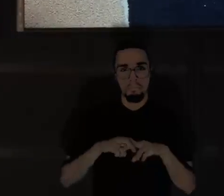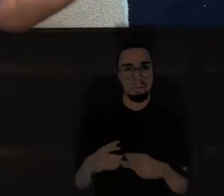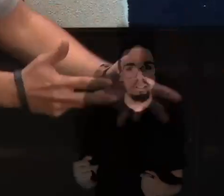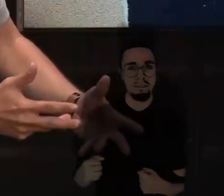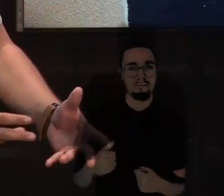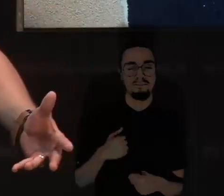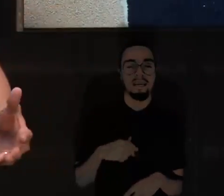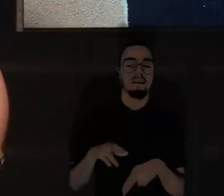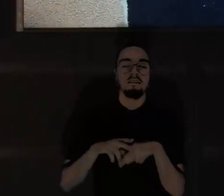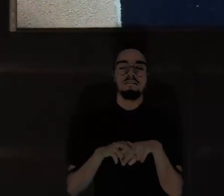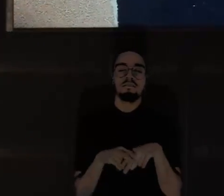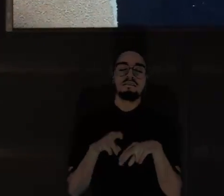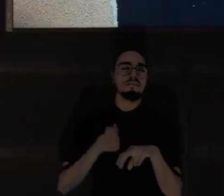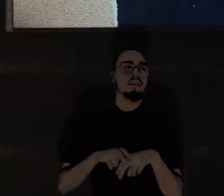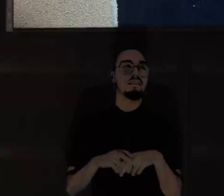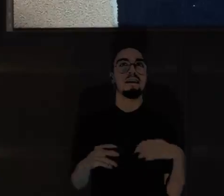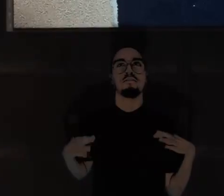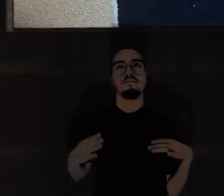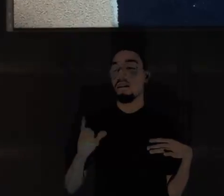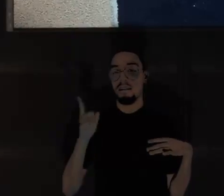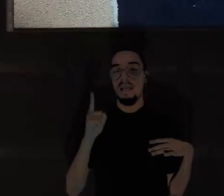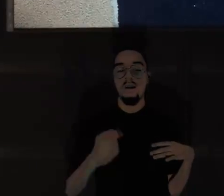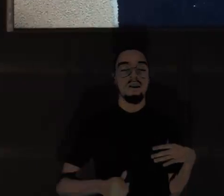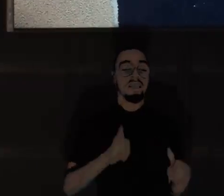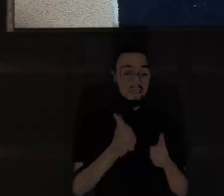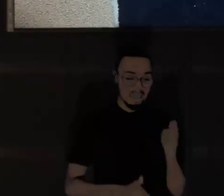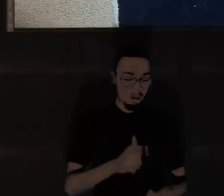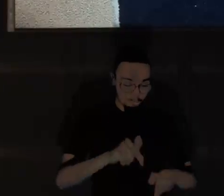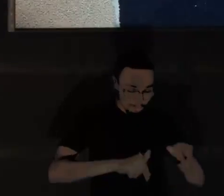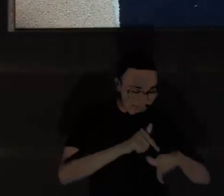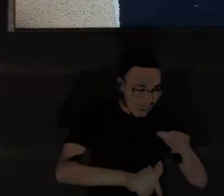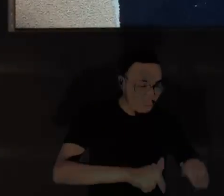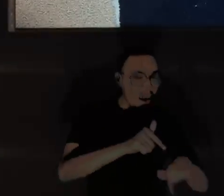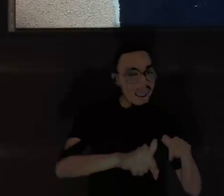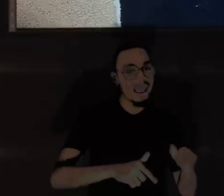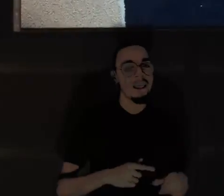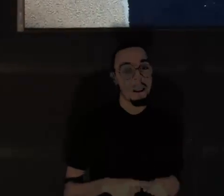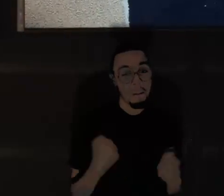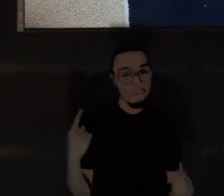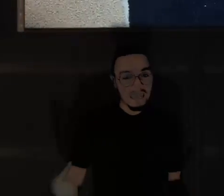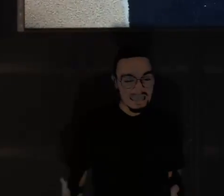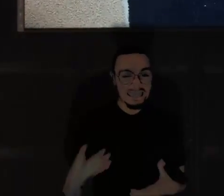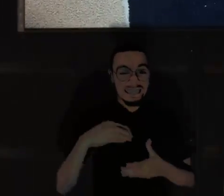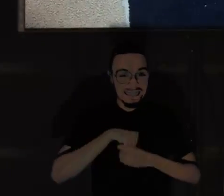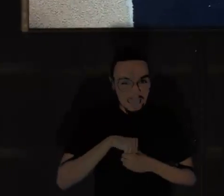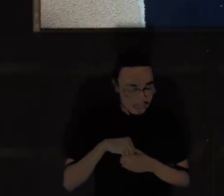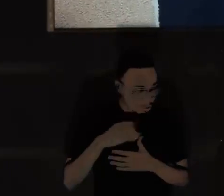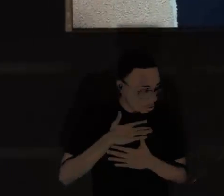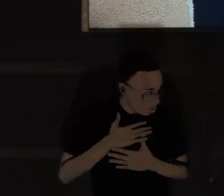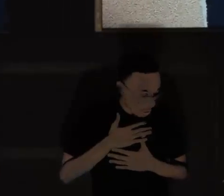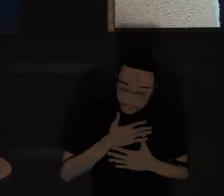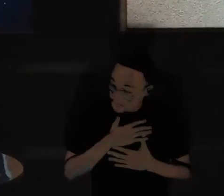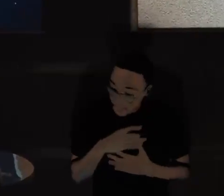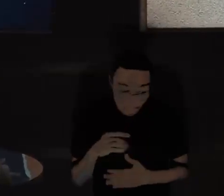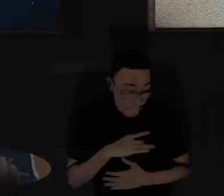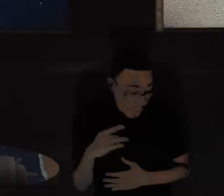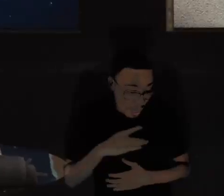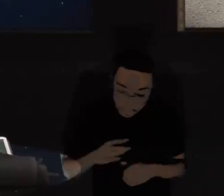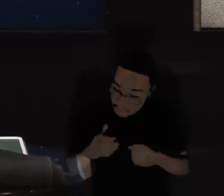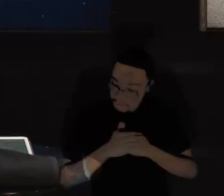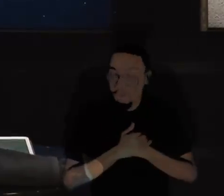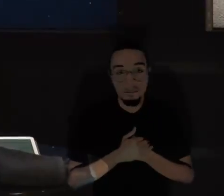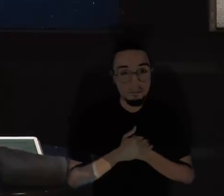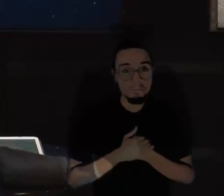no sofá vendo Netflix. Ele está trabalhando. Mas ele há uma síndrome nele que o esconde. E Deus